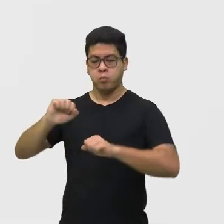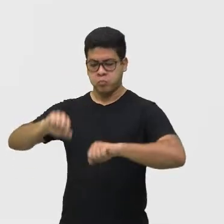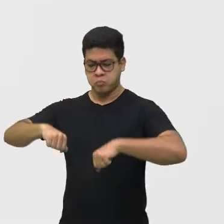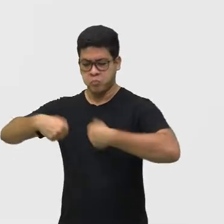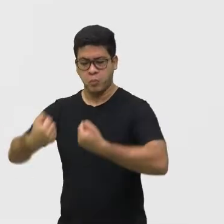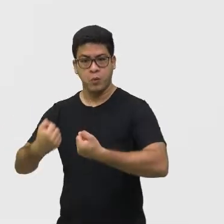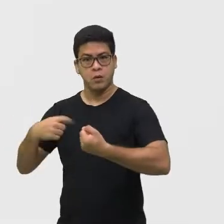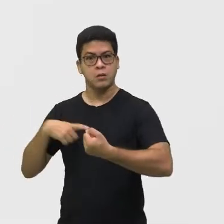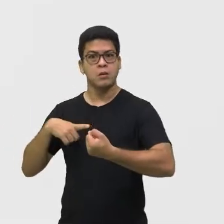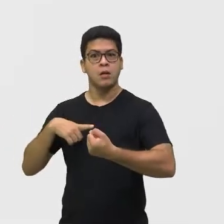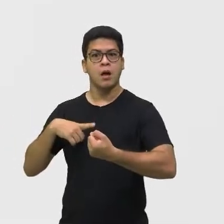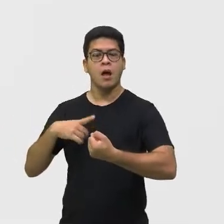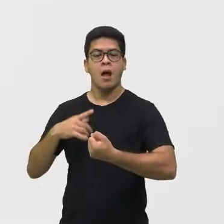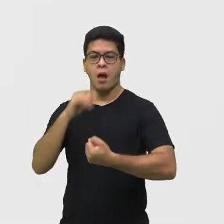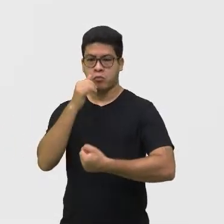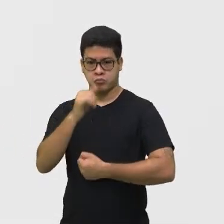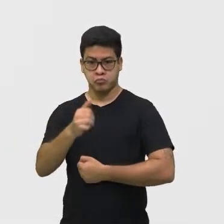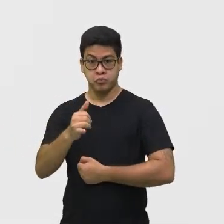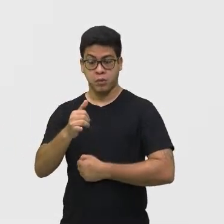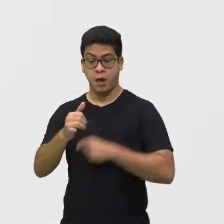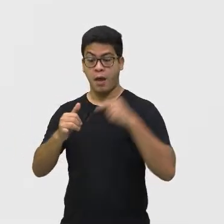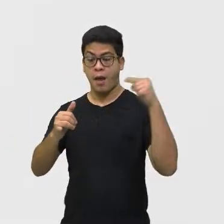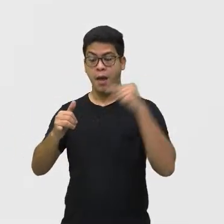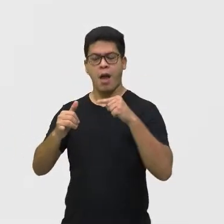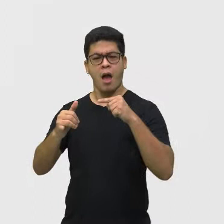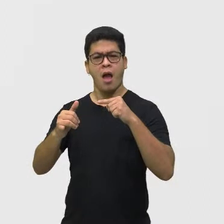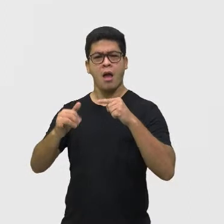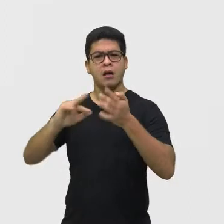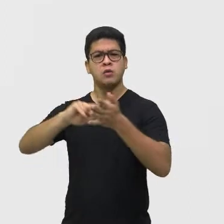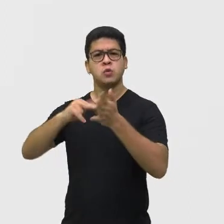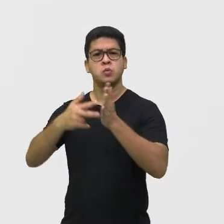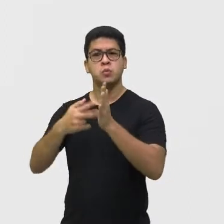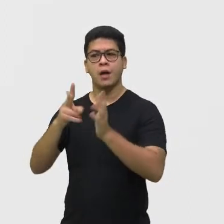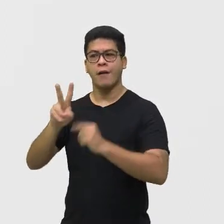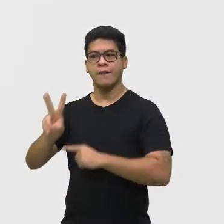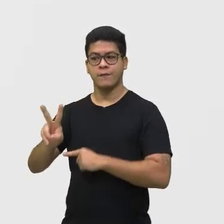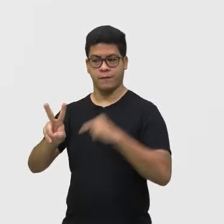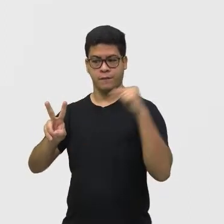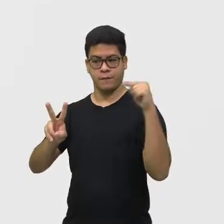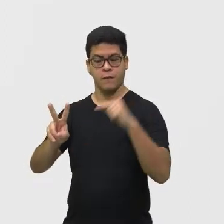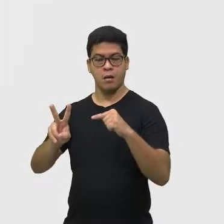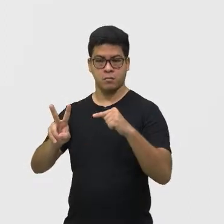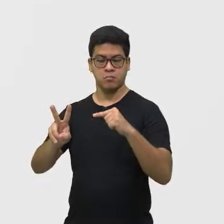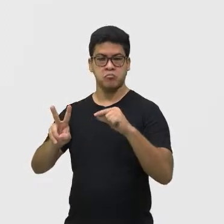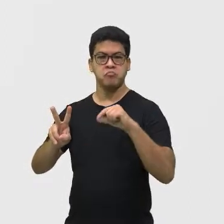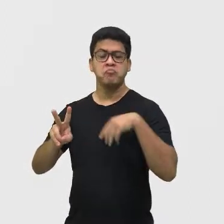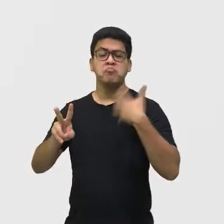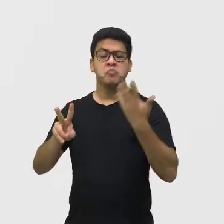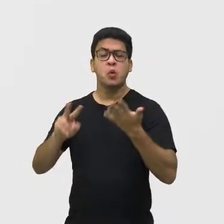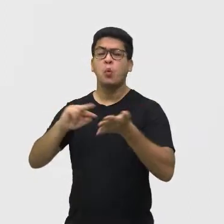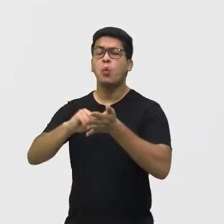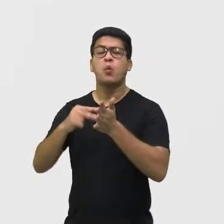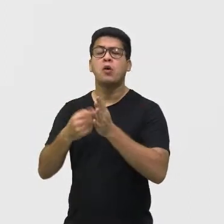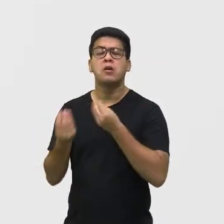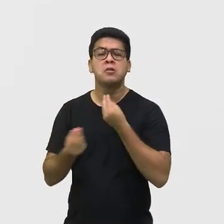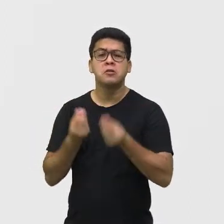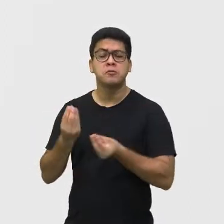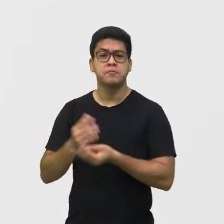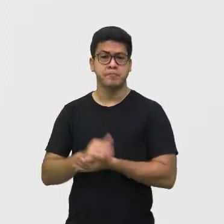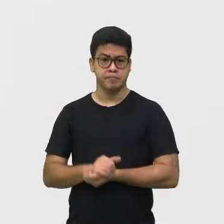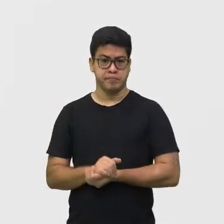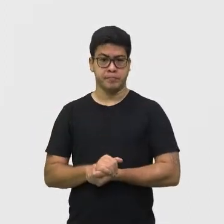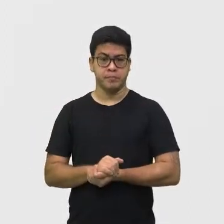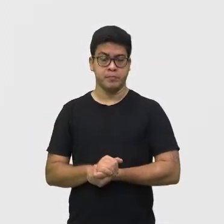elétrico a gente vai simbolizar pela letra V, tá, pessoal? E o que é esse potencial? O potencial elétrico